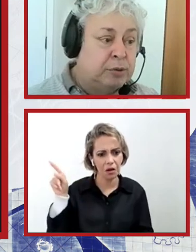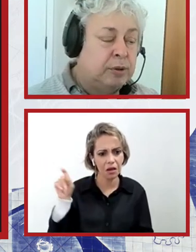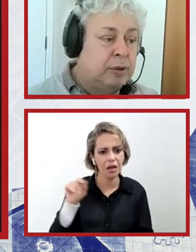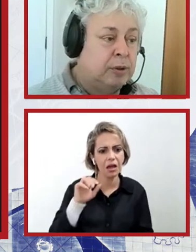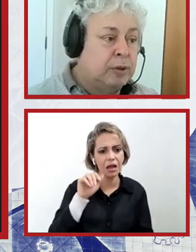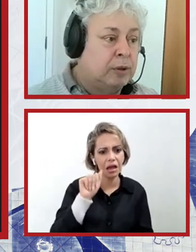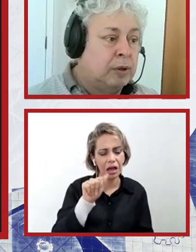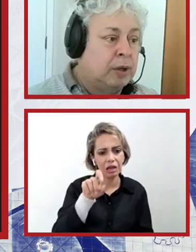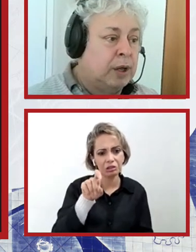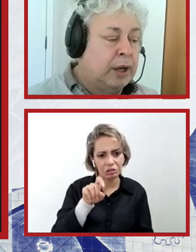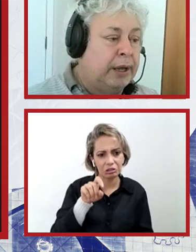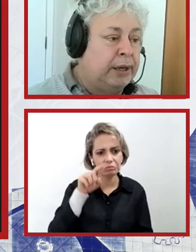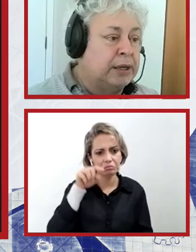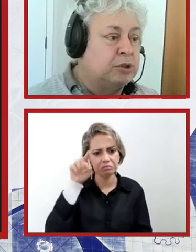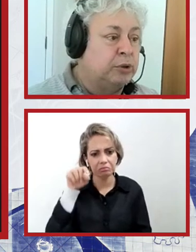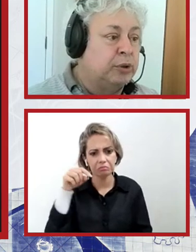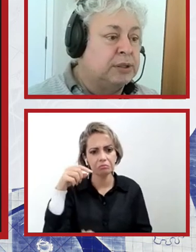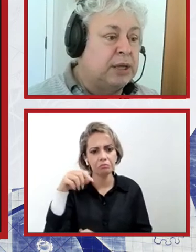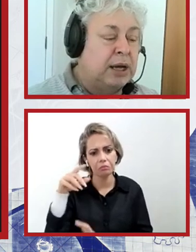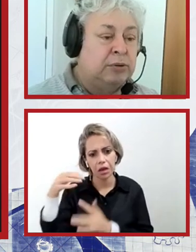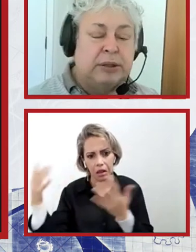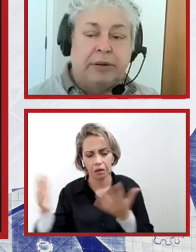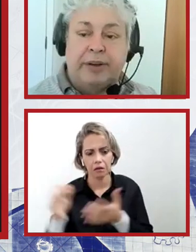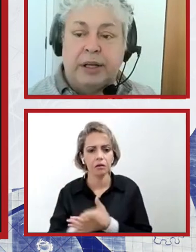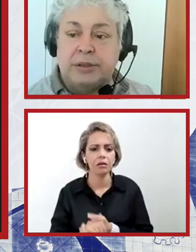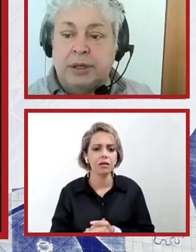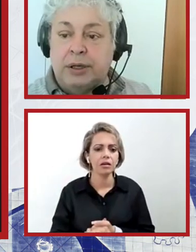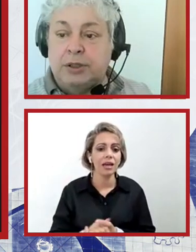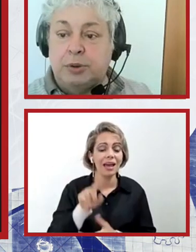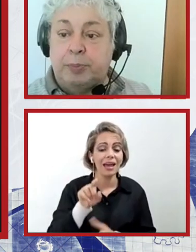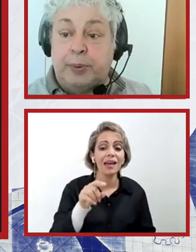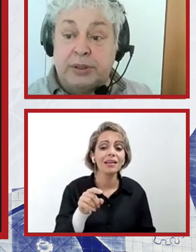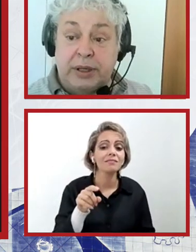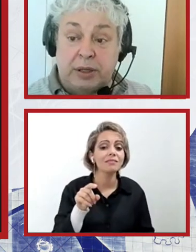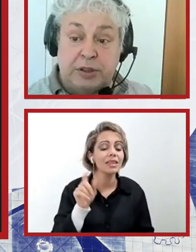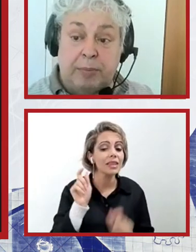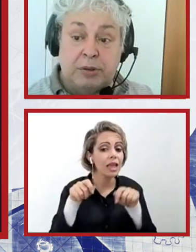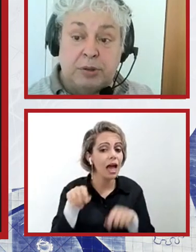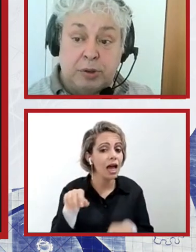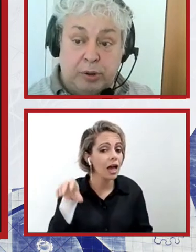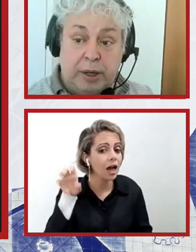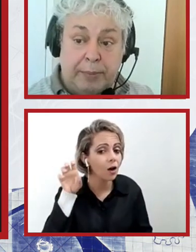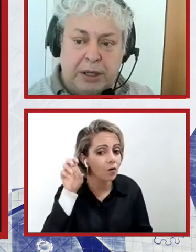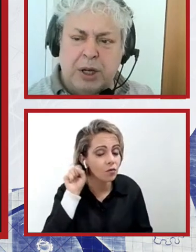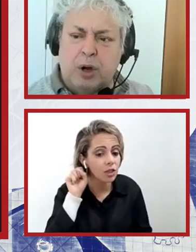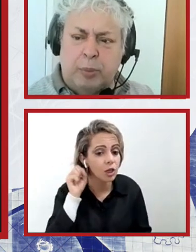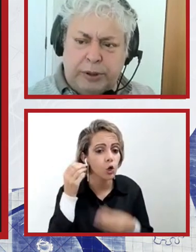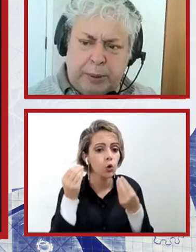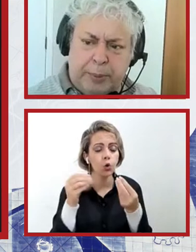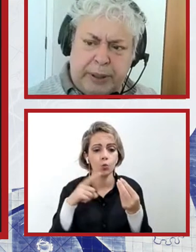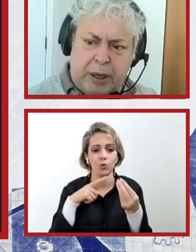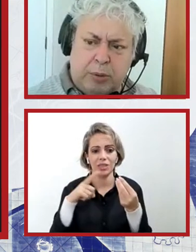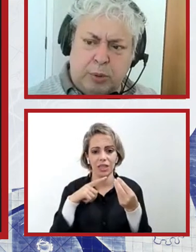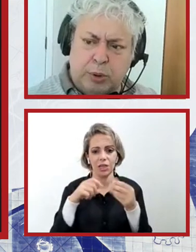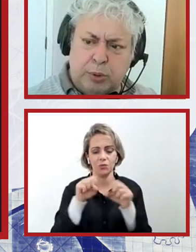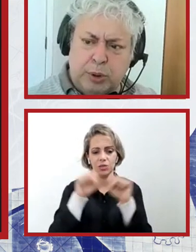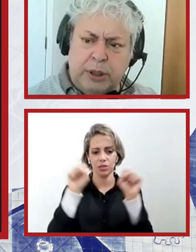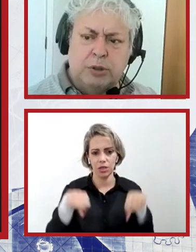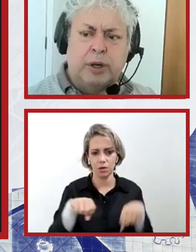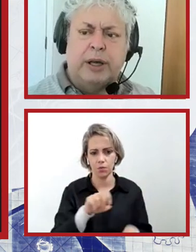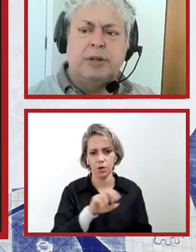E isso, ele é sonorizado através de um processo chamado sonoramática. Como o tempo